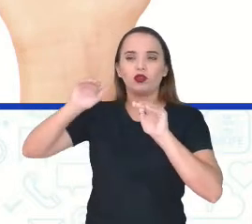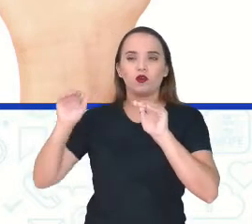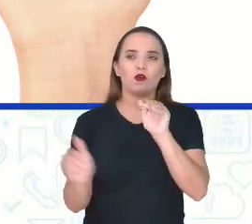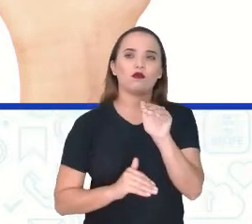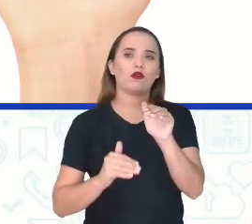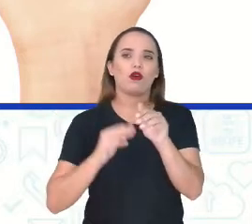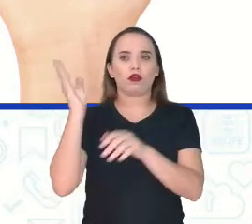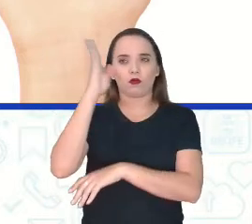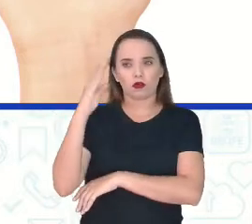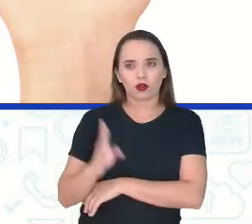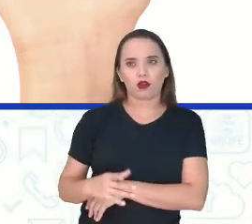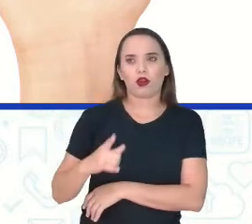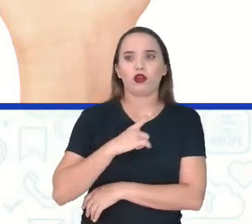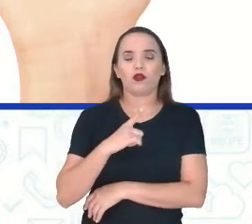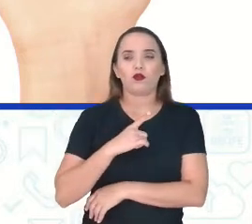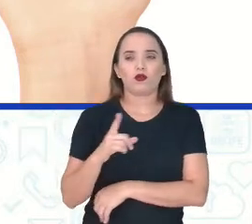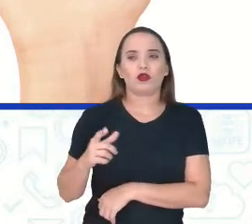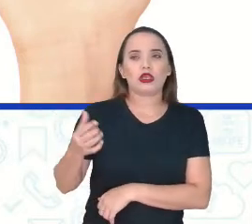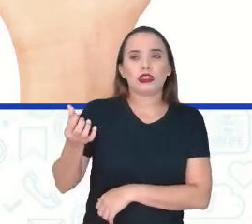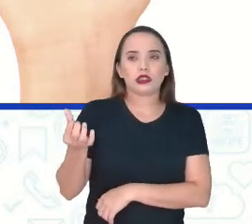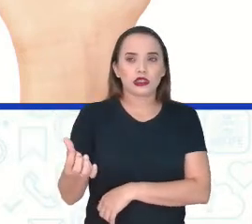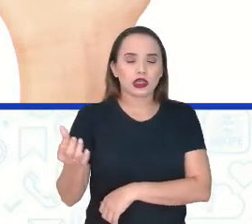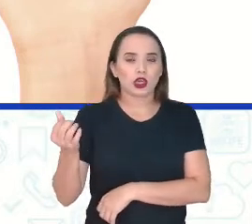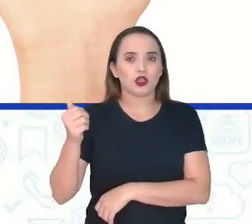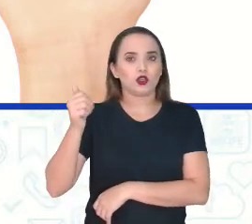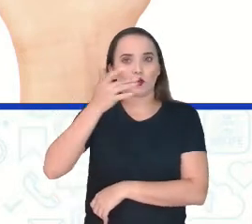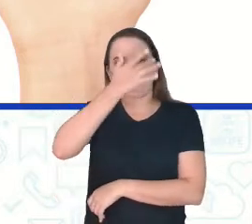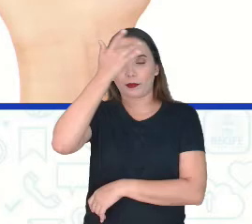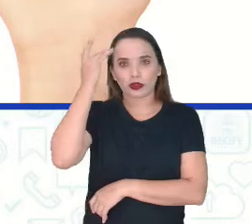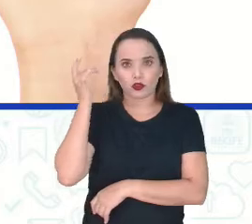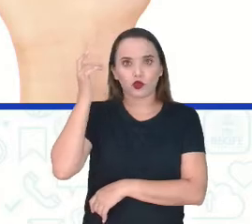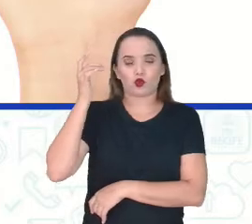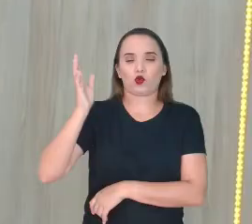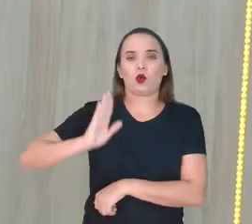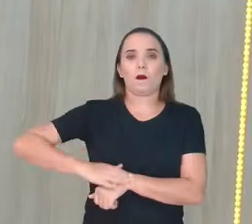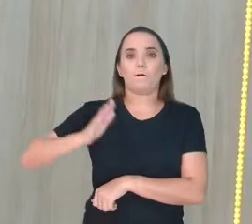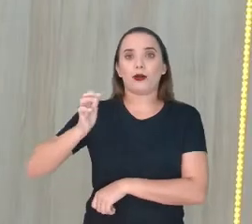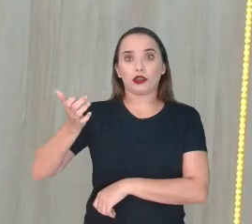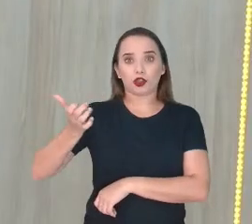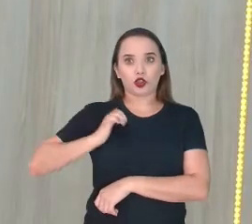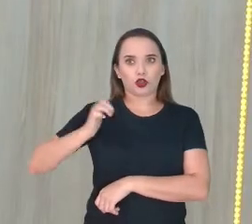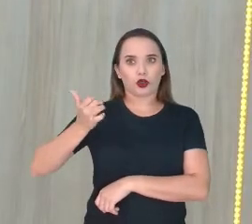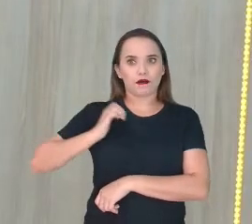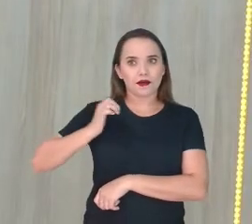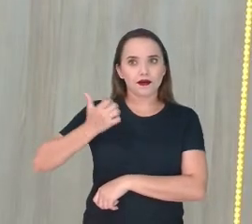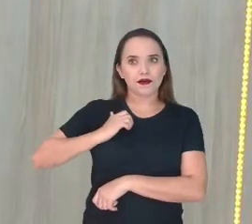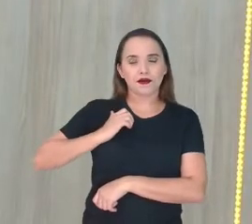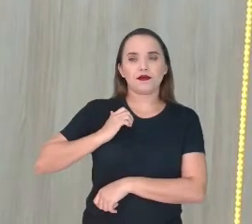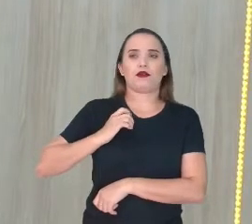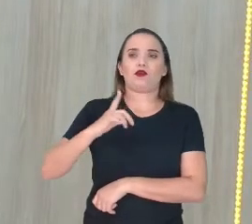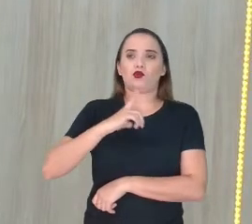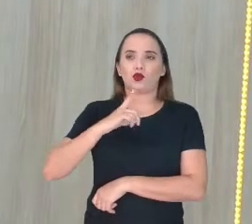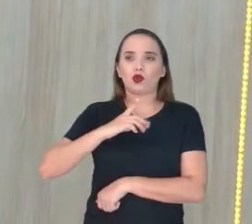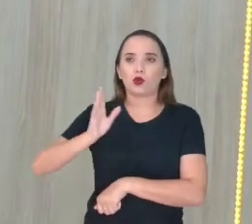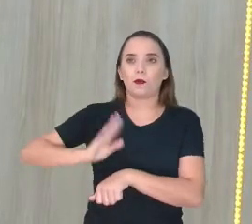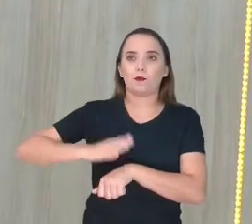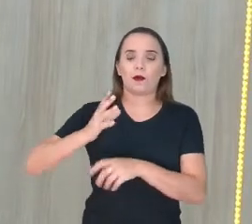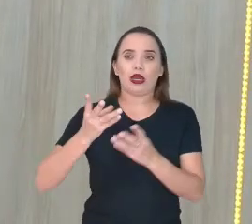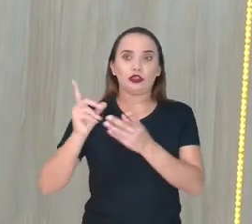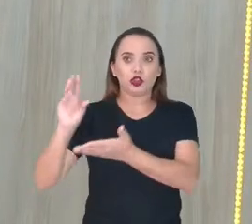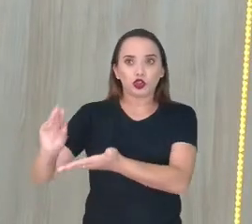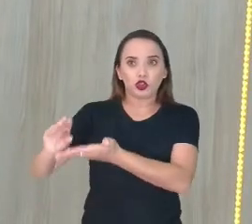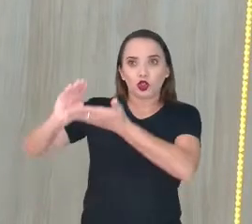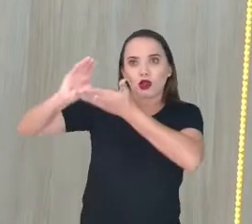de brasileiros mais pobres. E agora, eu tenho aqui um argumento, eu tenho aqui um ponto de vista, eu tenho